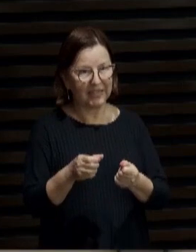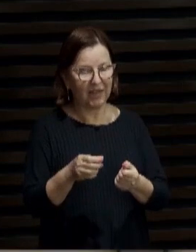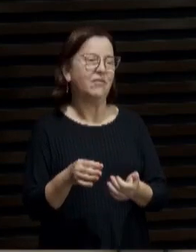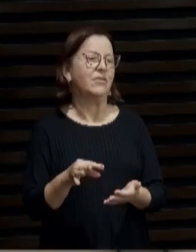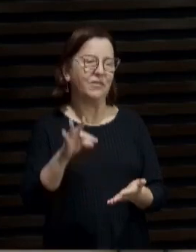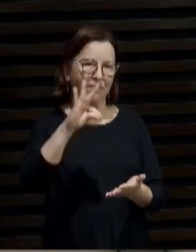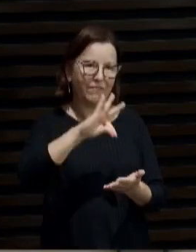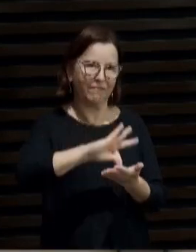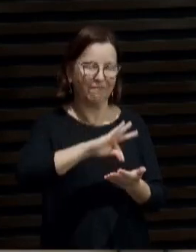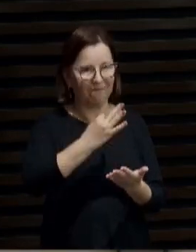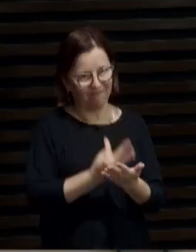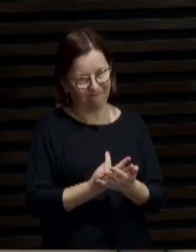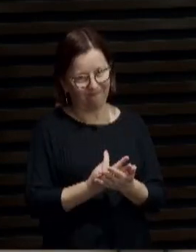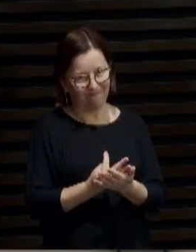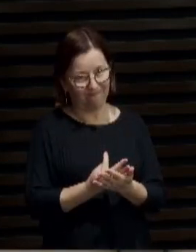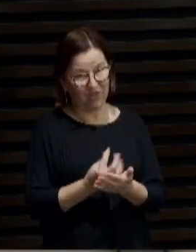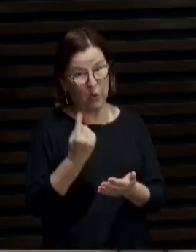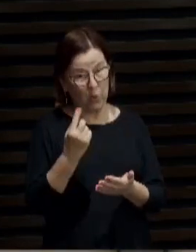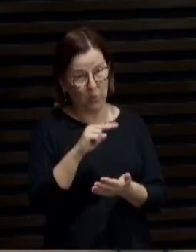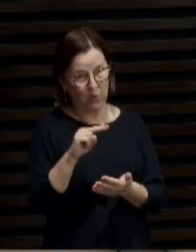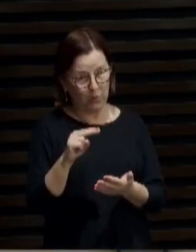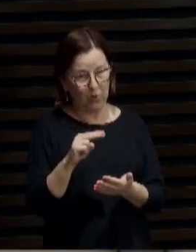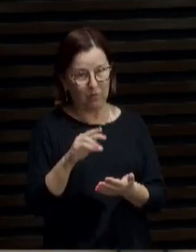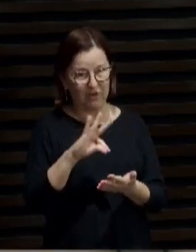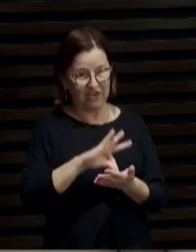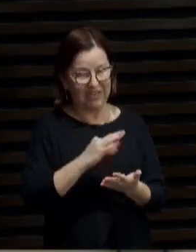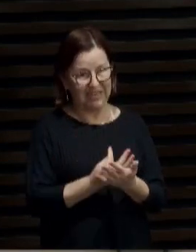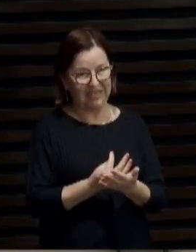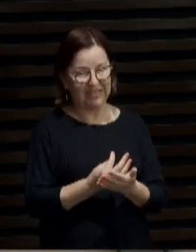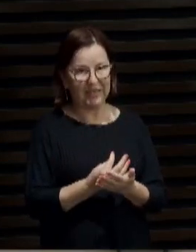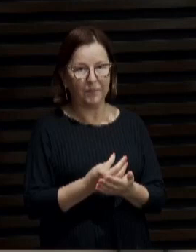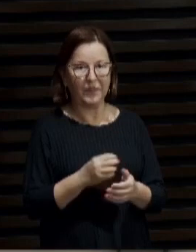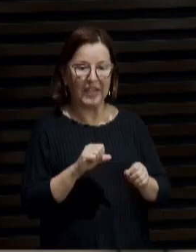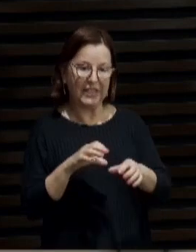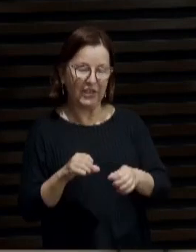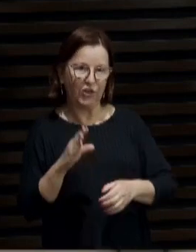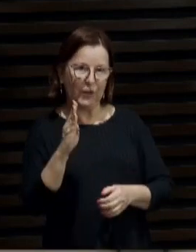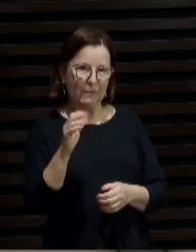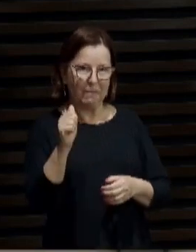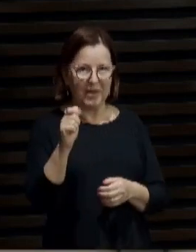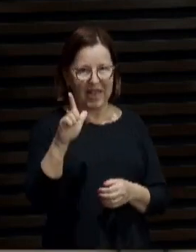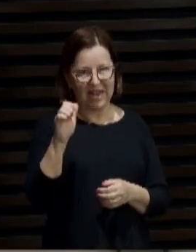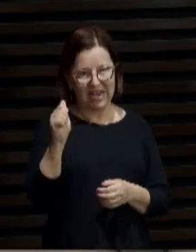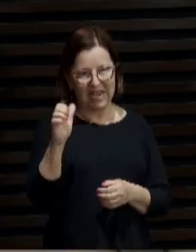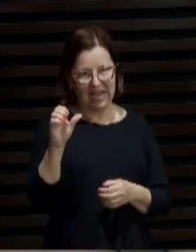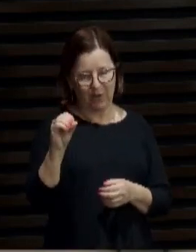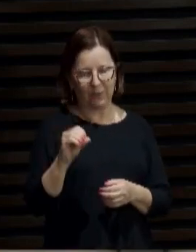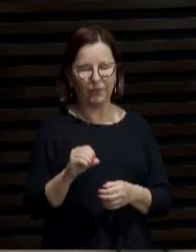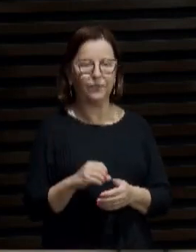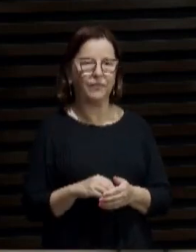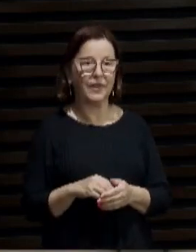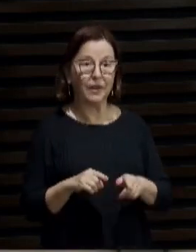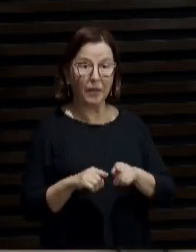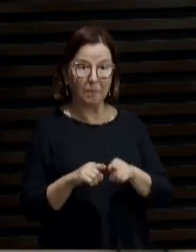Balaão. Veja a astúcia de Satanás. Ao verificar que os cristãos de Pérgamo eram fiéis